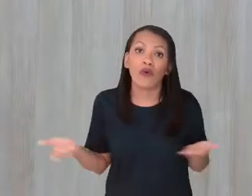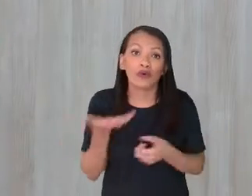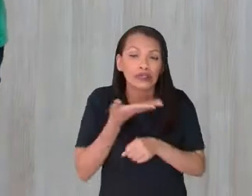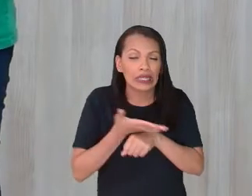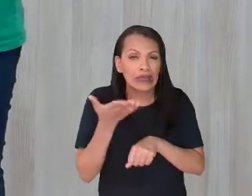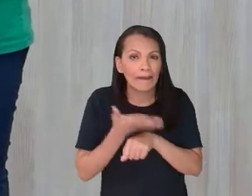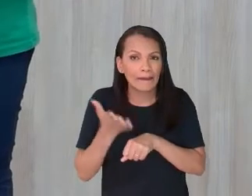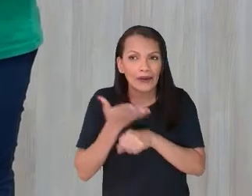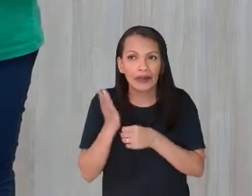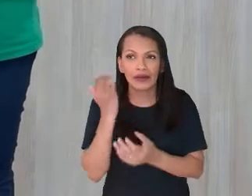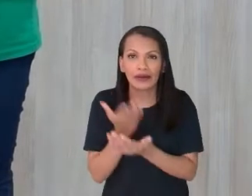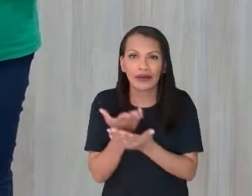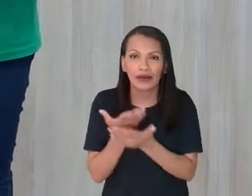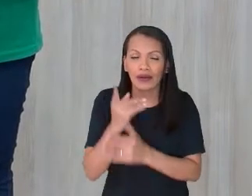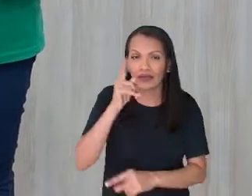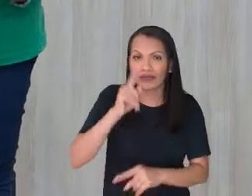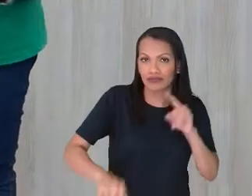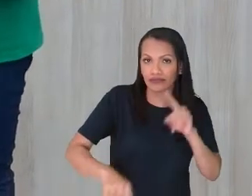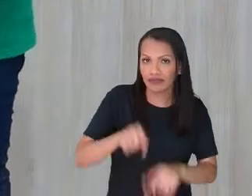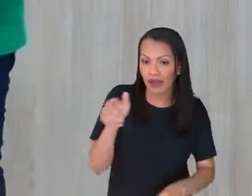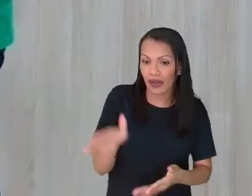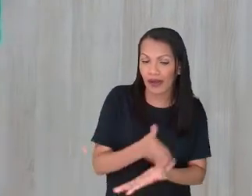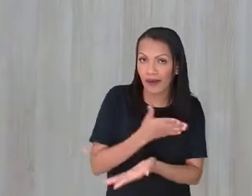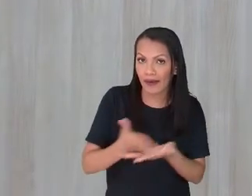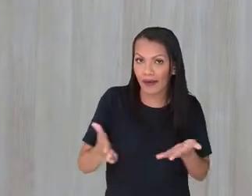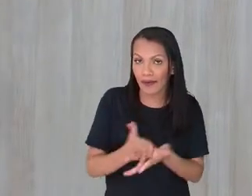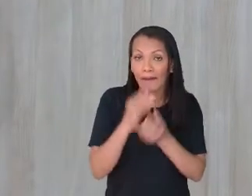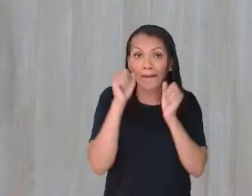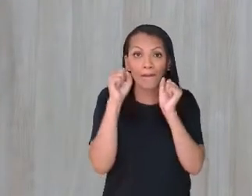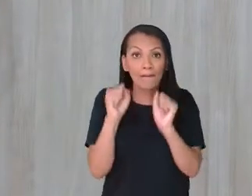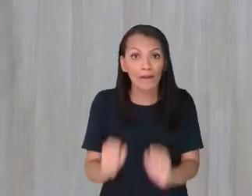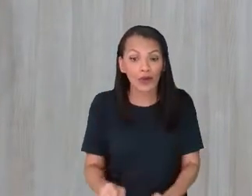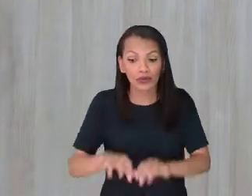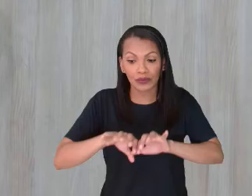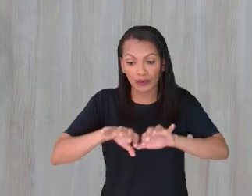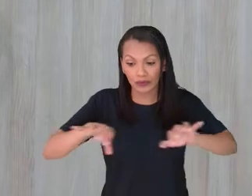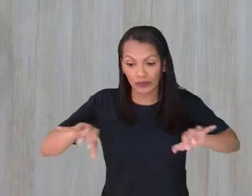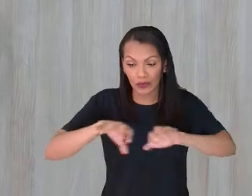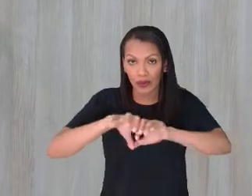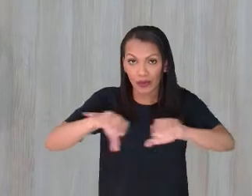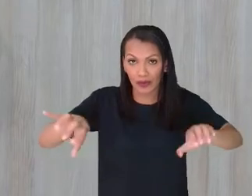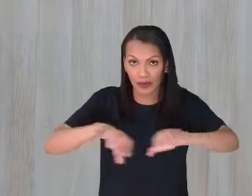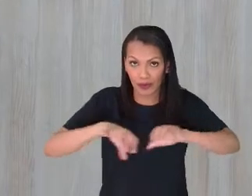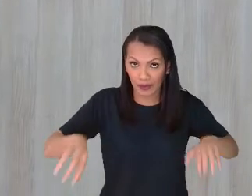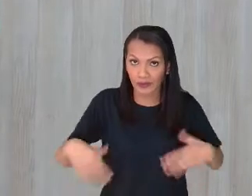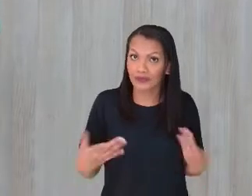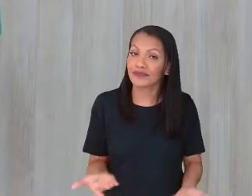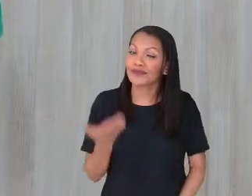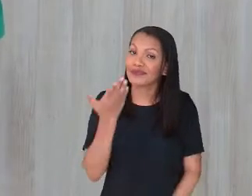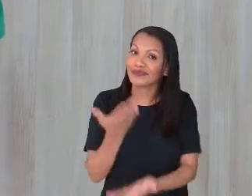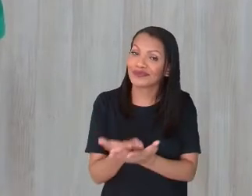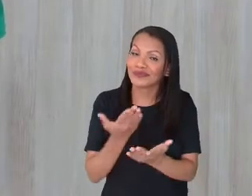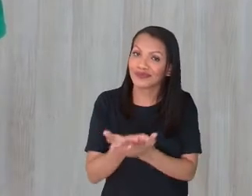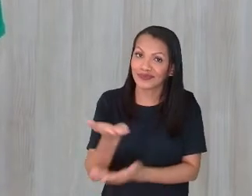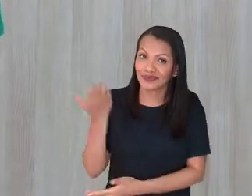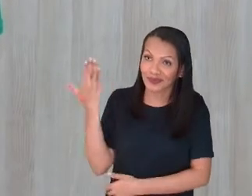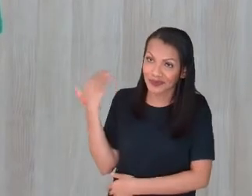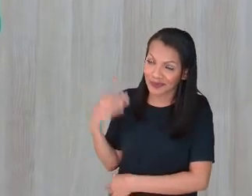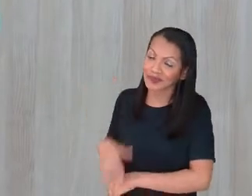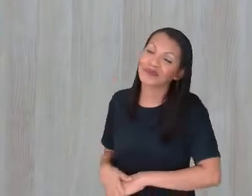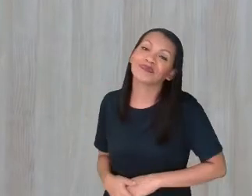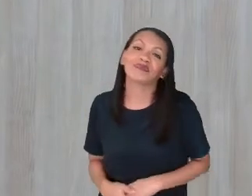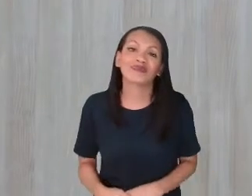instrumentos diferentes de laboratório para a gente poder separar misturas homogêneas. E na aula passada foi de